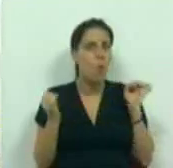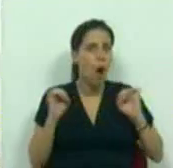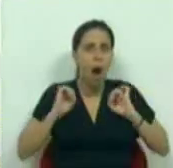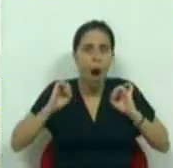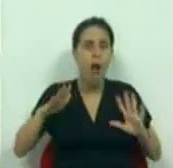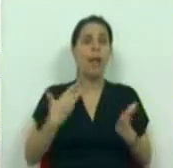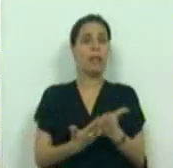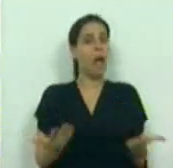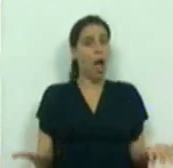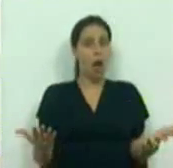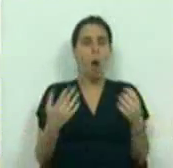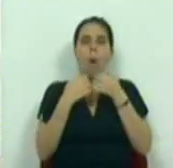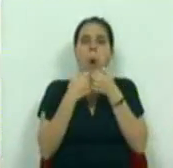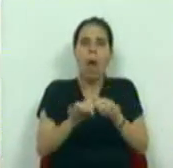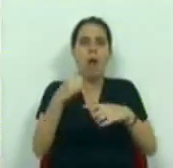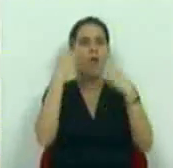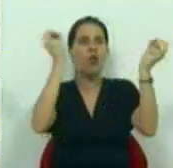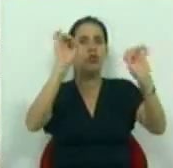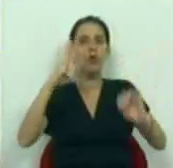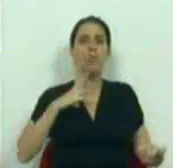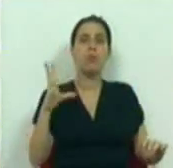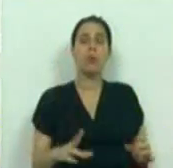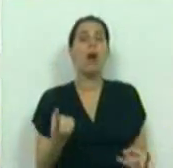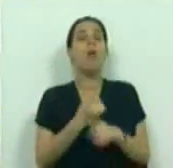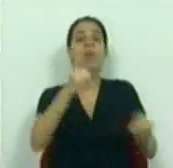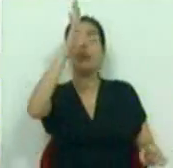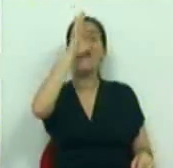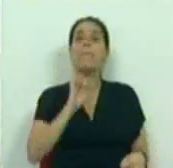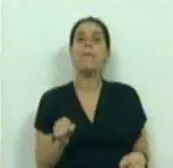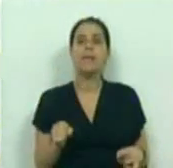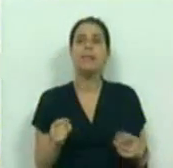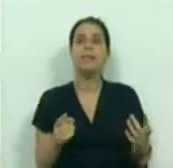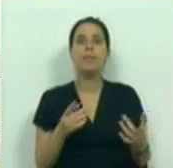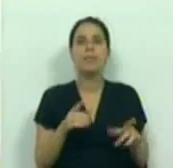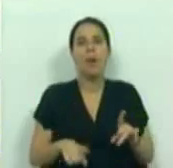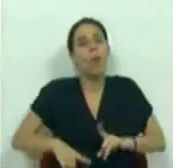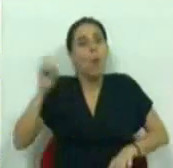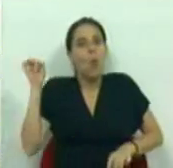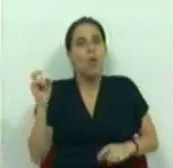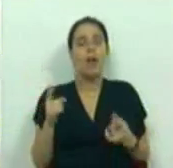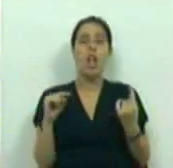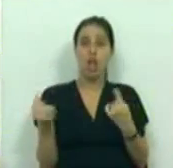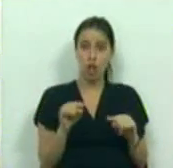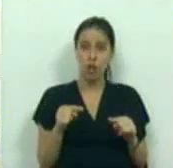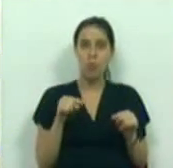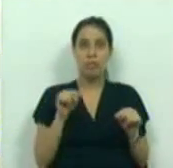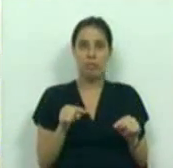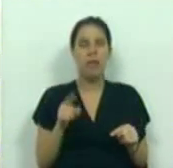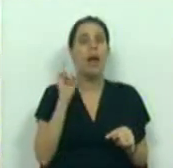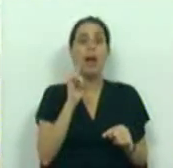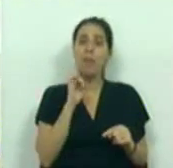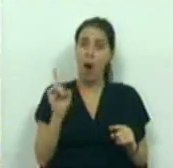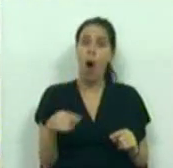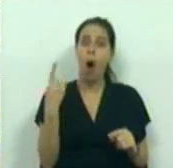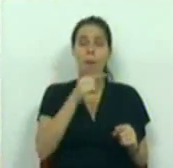nenhum até agora. Tinha sido escondido aos portugueses e é por isso que o Sr. Ministro fugazmente se vai embora, porque discutir estas matérias era